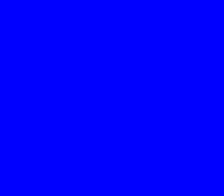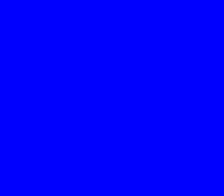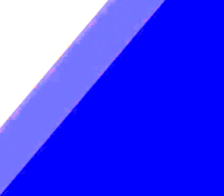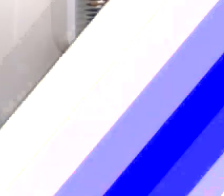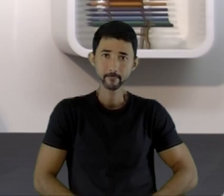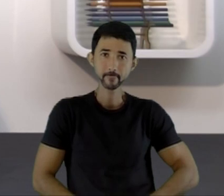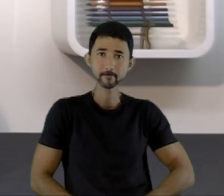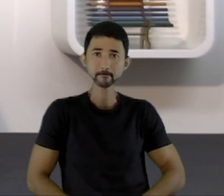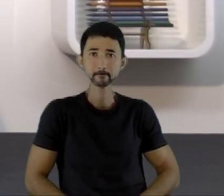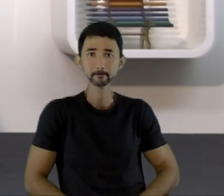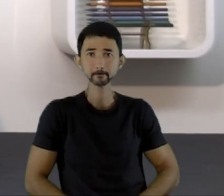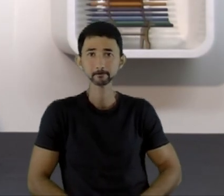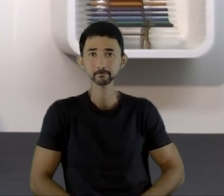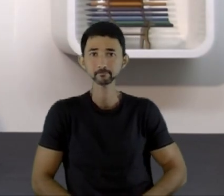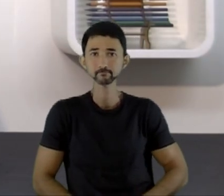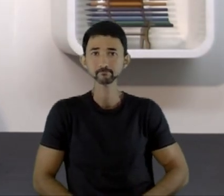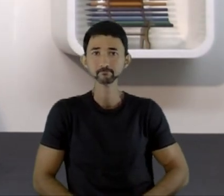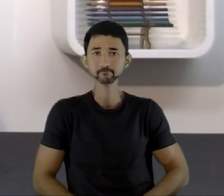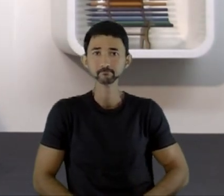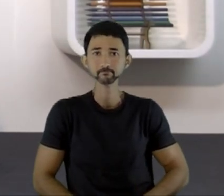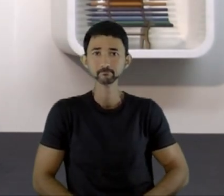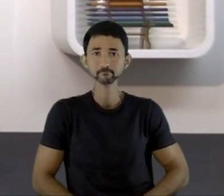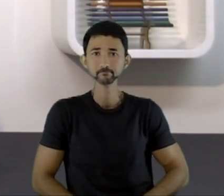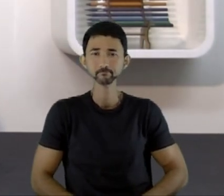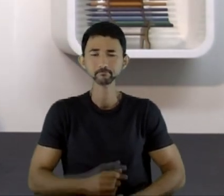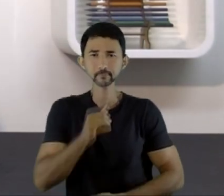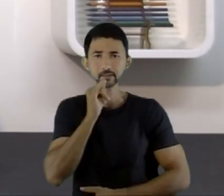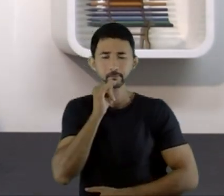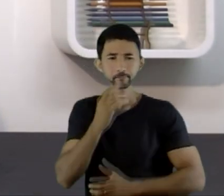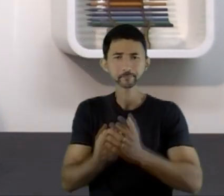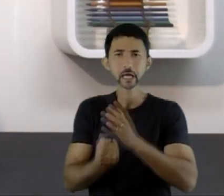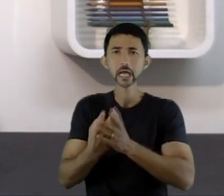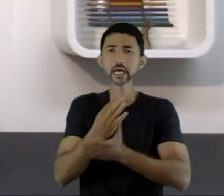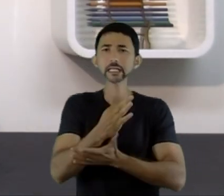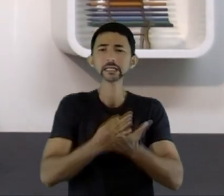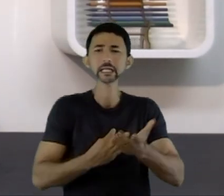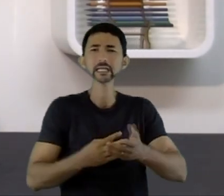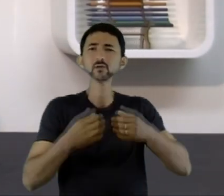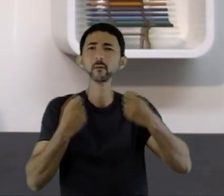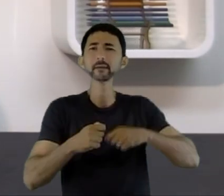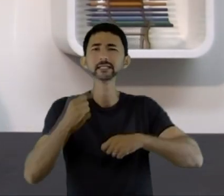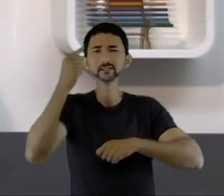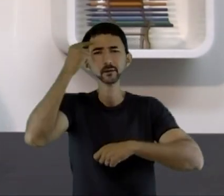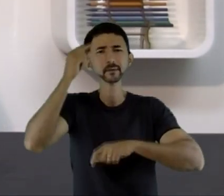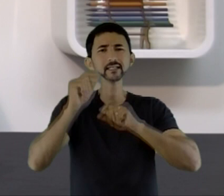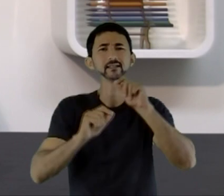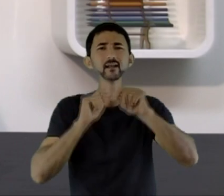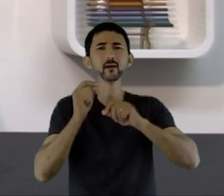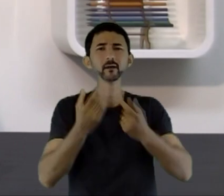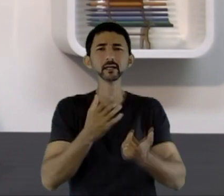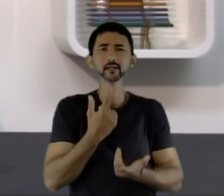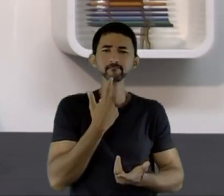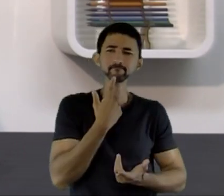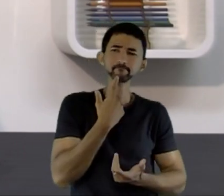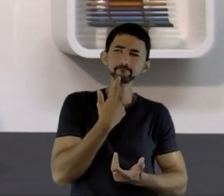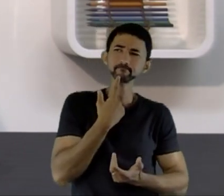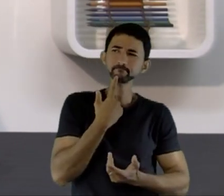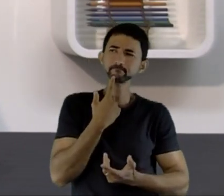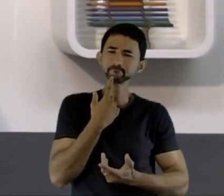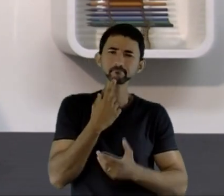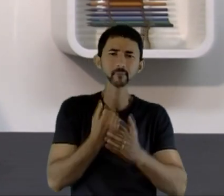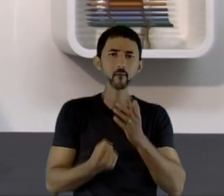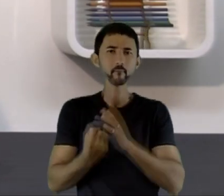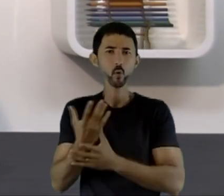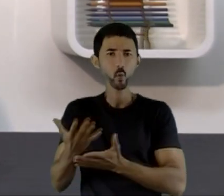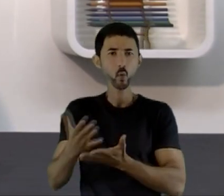a respeito de alguma coisa. Quando eu construo um texto, eu preciso pensar que aquilo que eu vou construir, lá